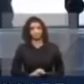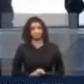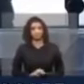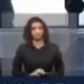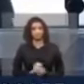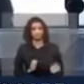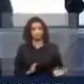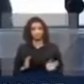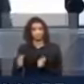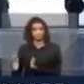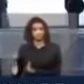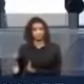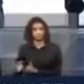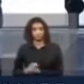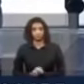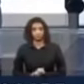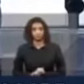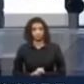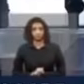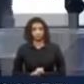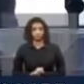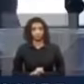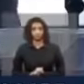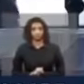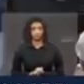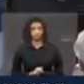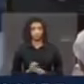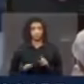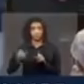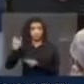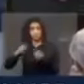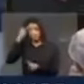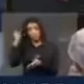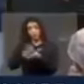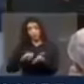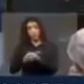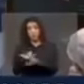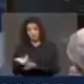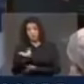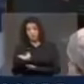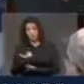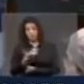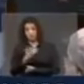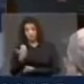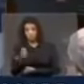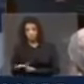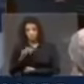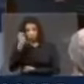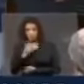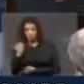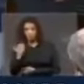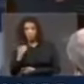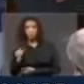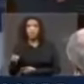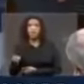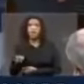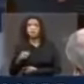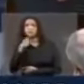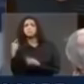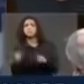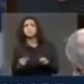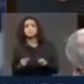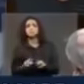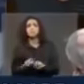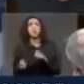Não obstante, militantes da cultura da morte questionam quando ocorre o início da vida.